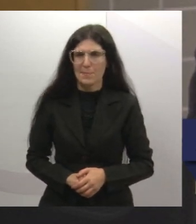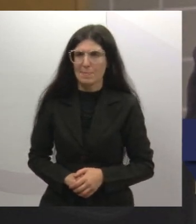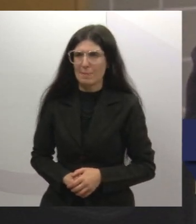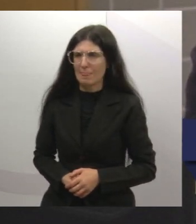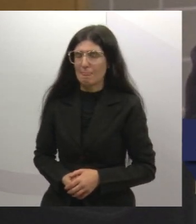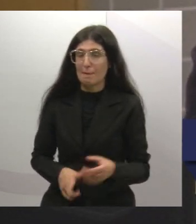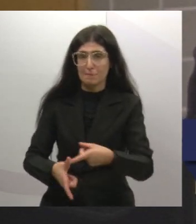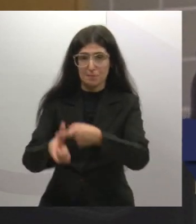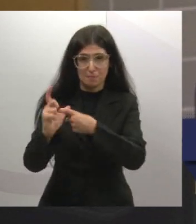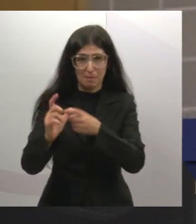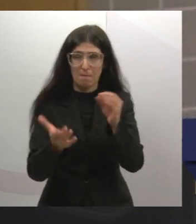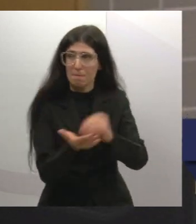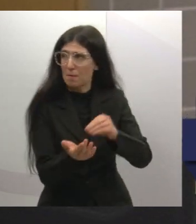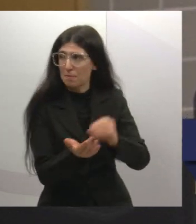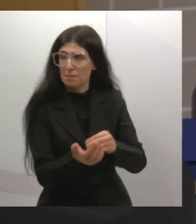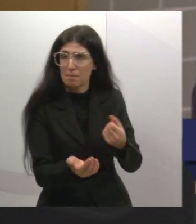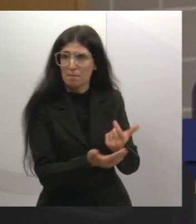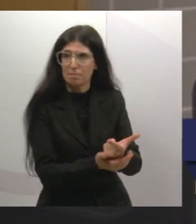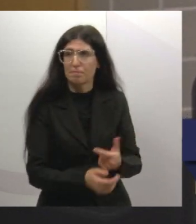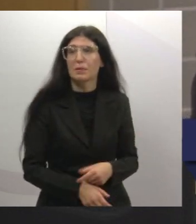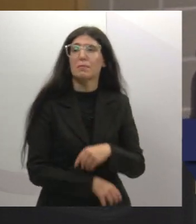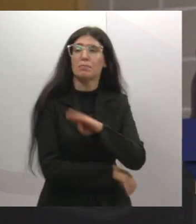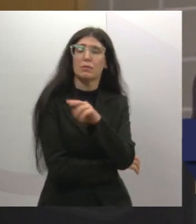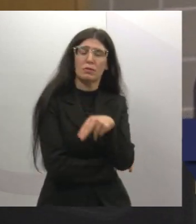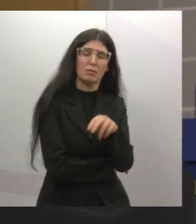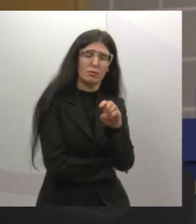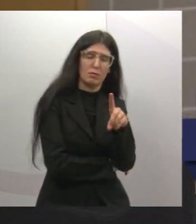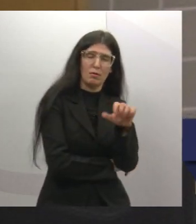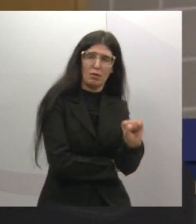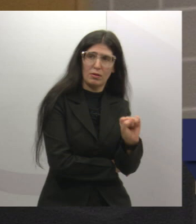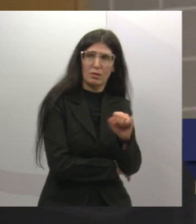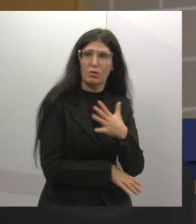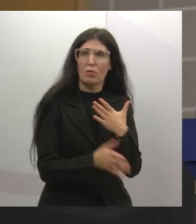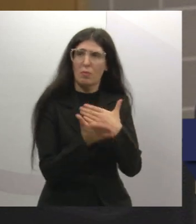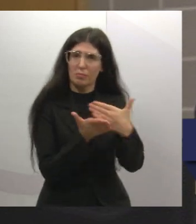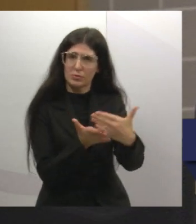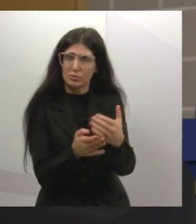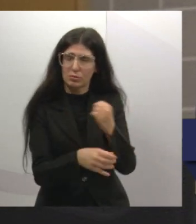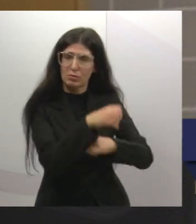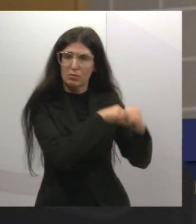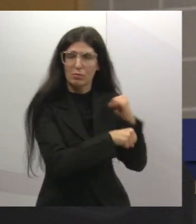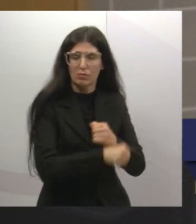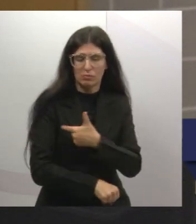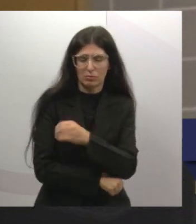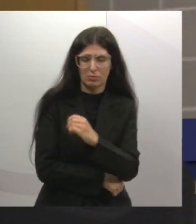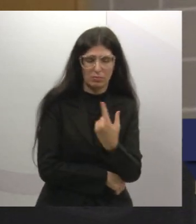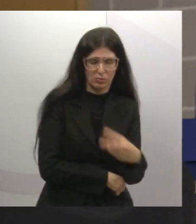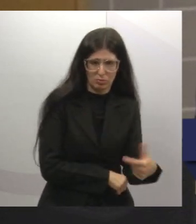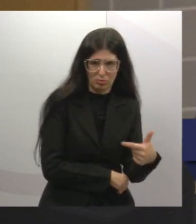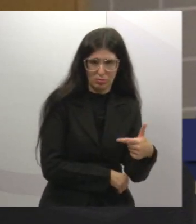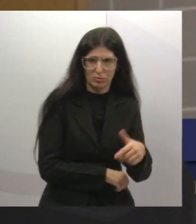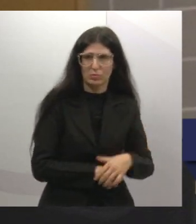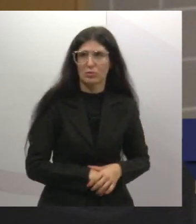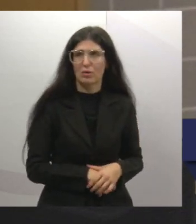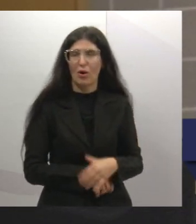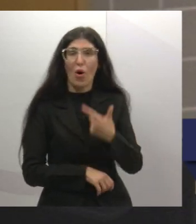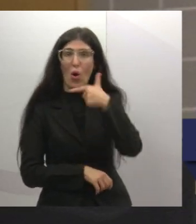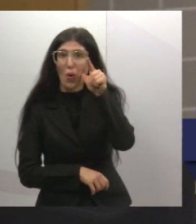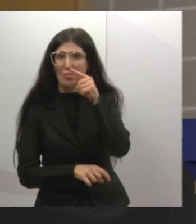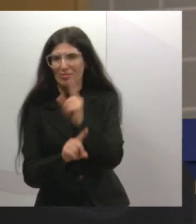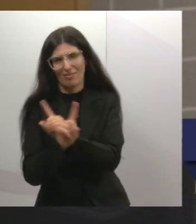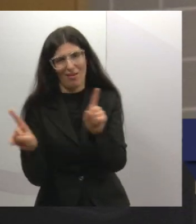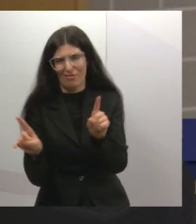as dívidas de BNDES, que começou-se em 2012. Então não foi ontem, faz